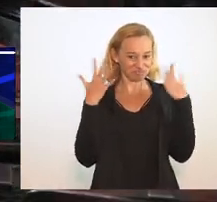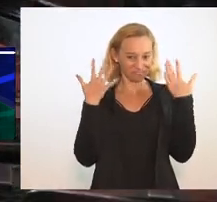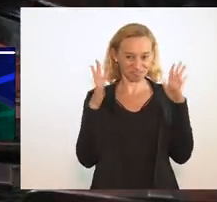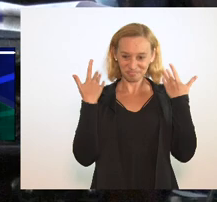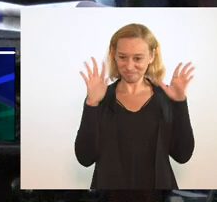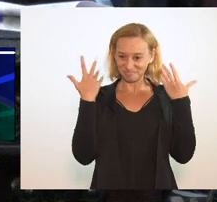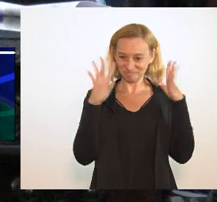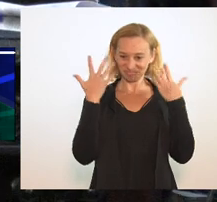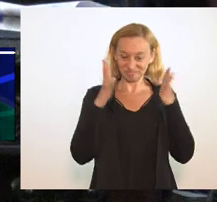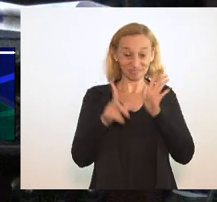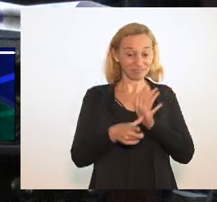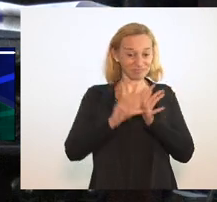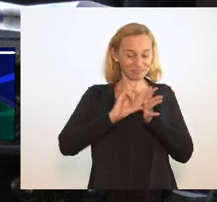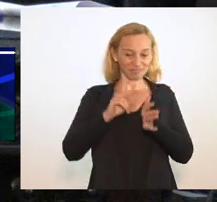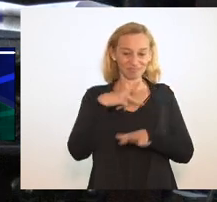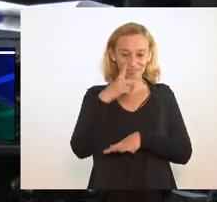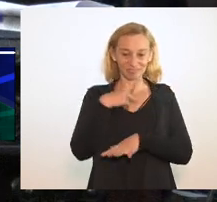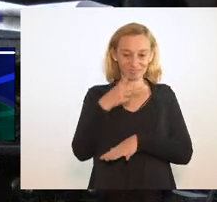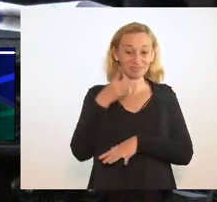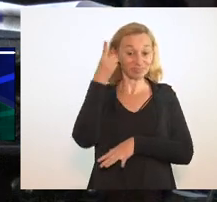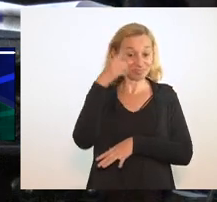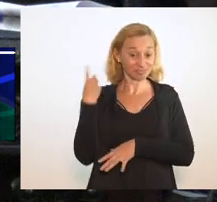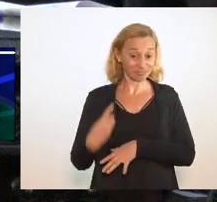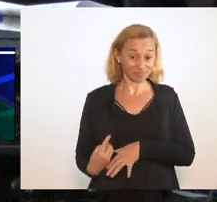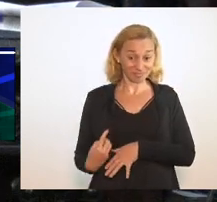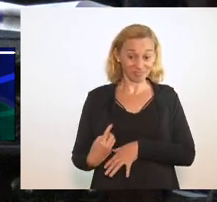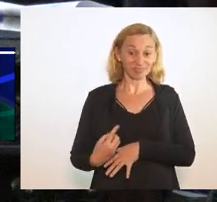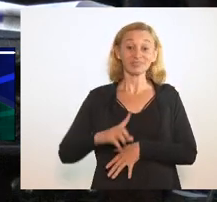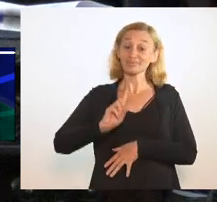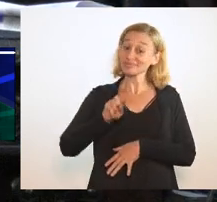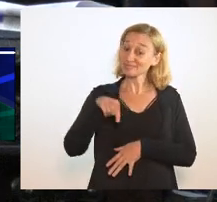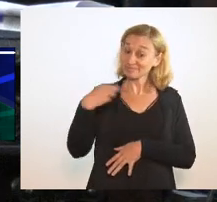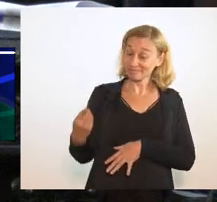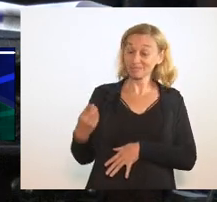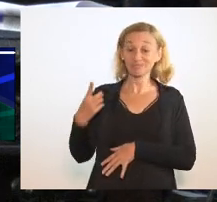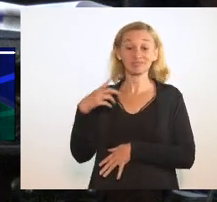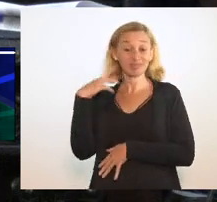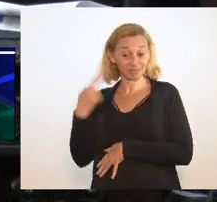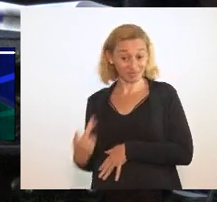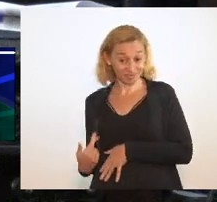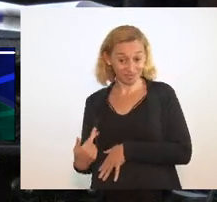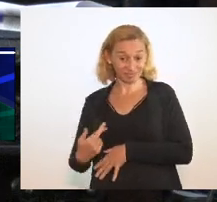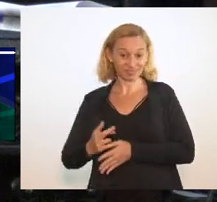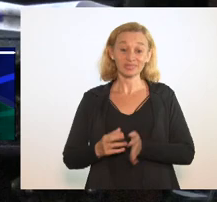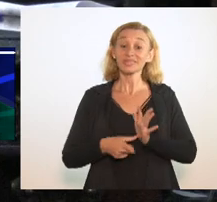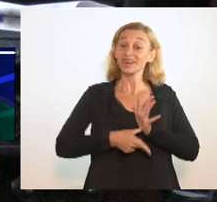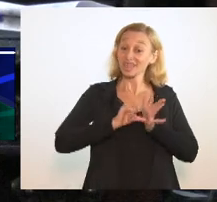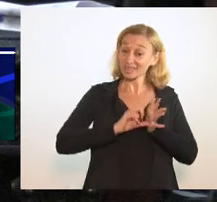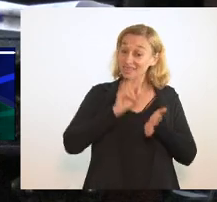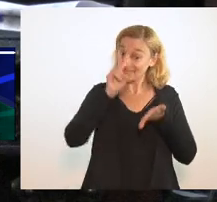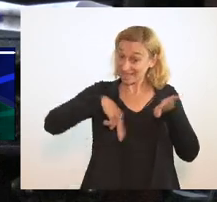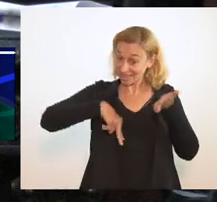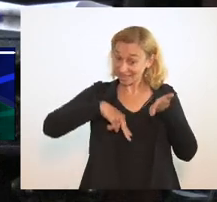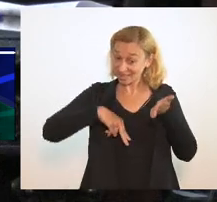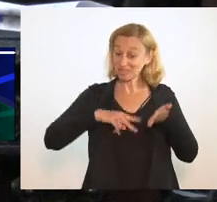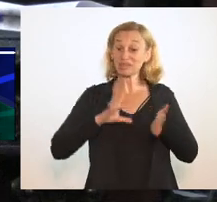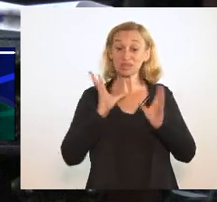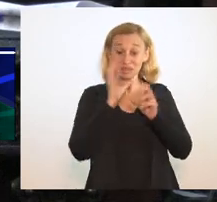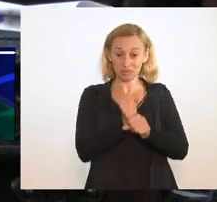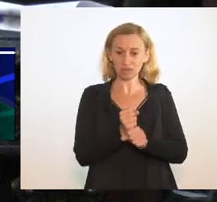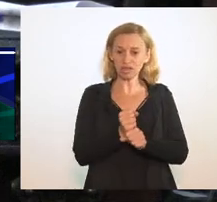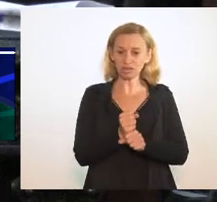Vou passar antes a palavra para Dani e para Renata, antes de ler o resumo do manifesto,